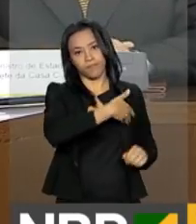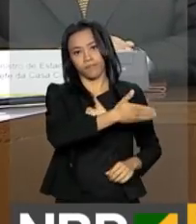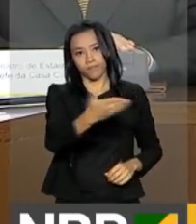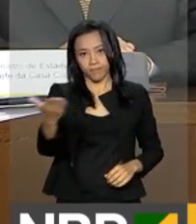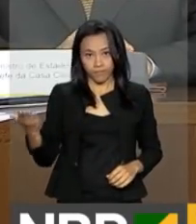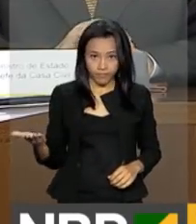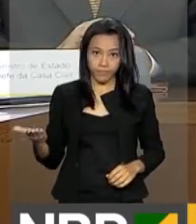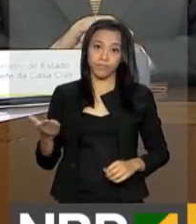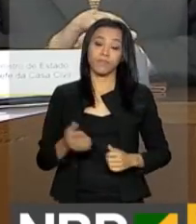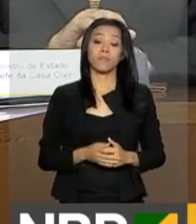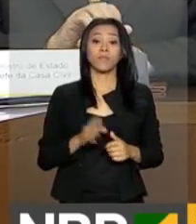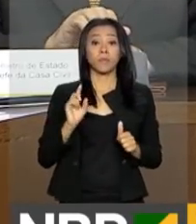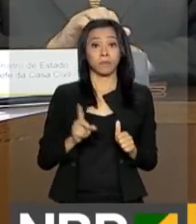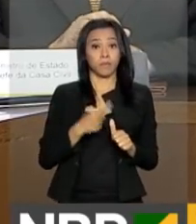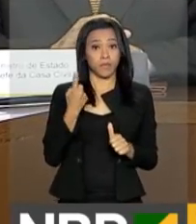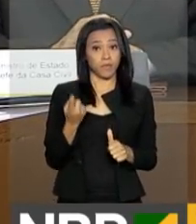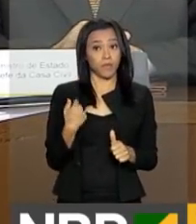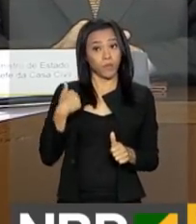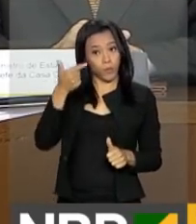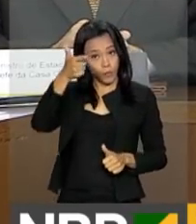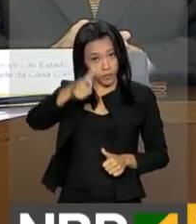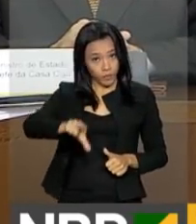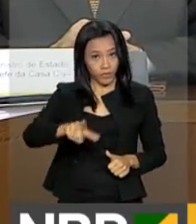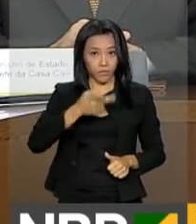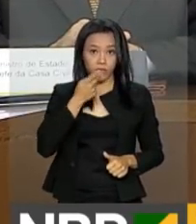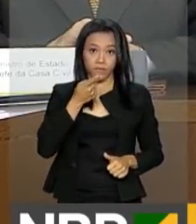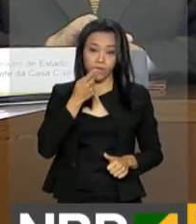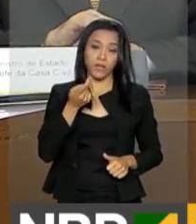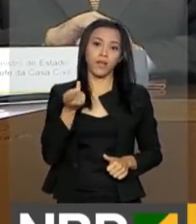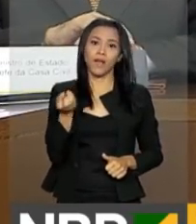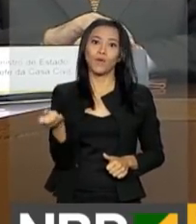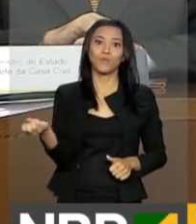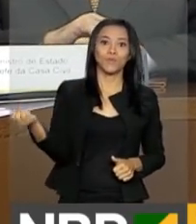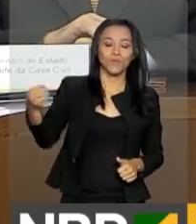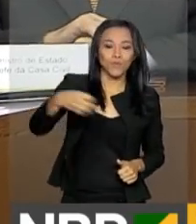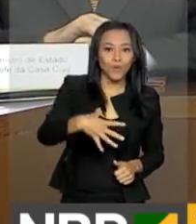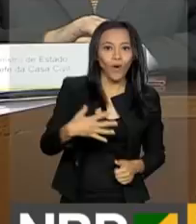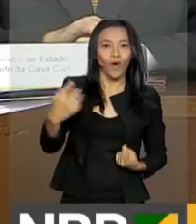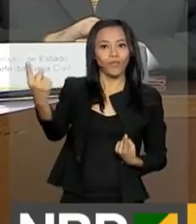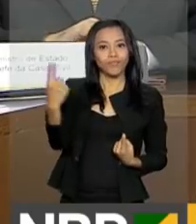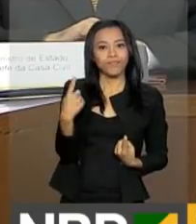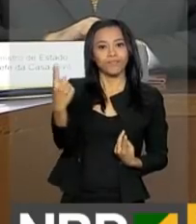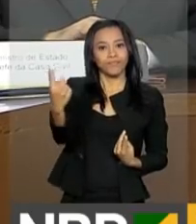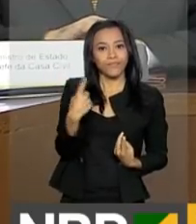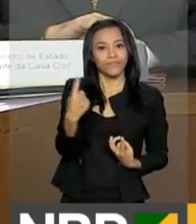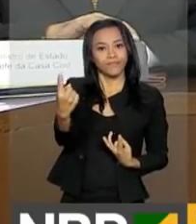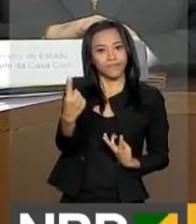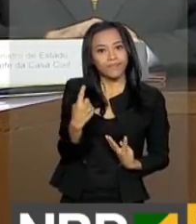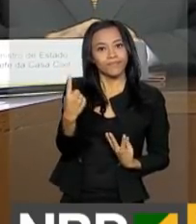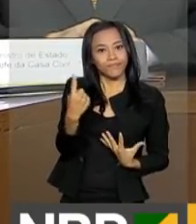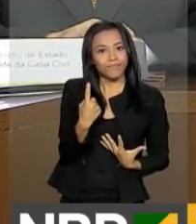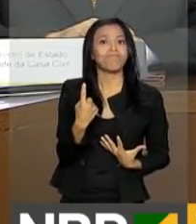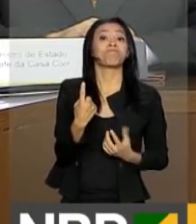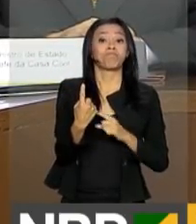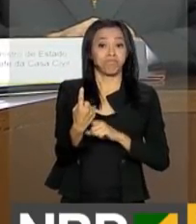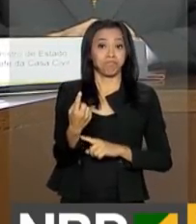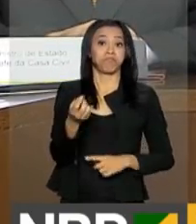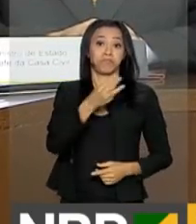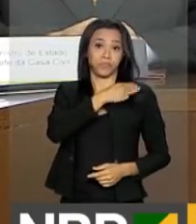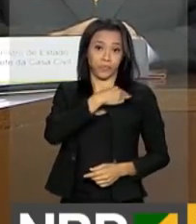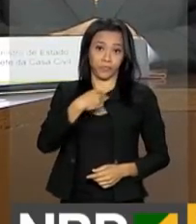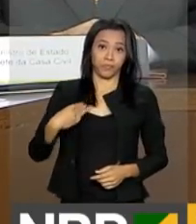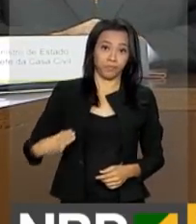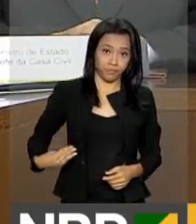em primeiro lugar repetir aos novos a saudação que nós já fizemos